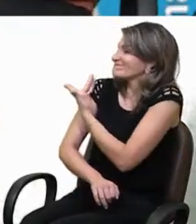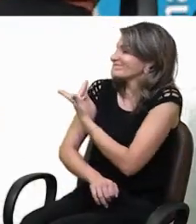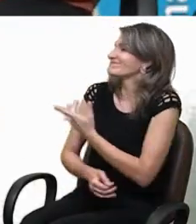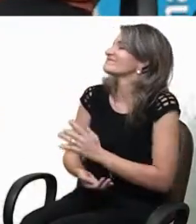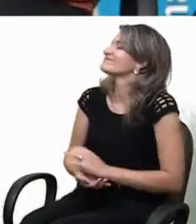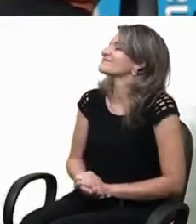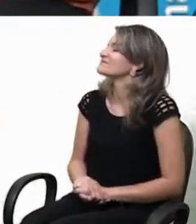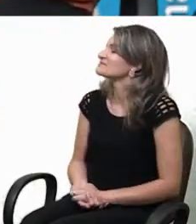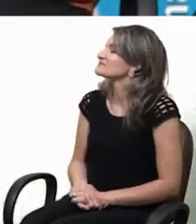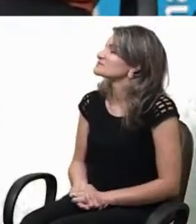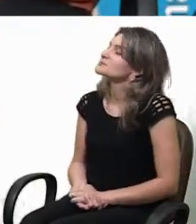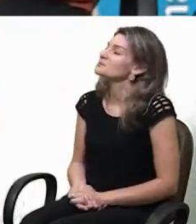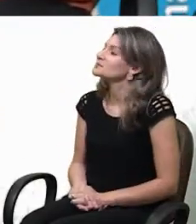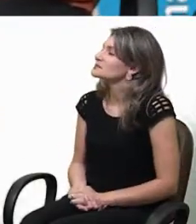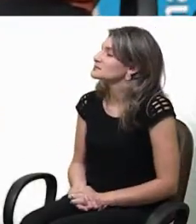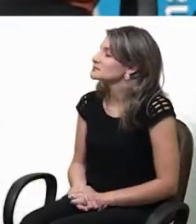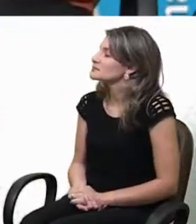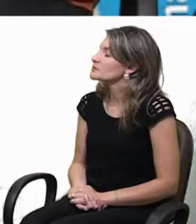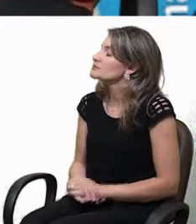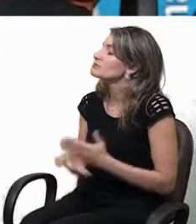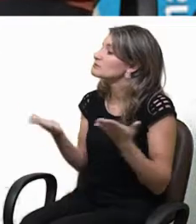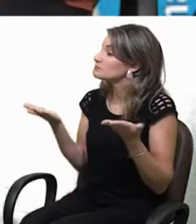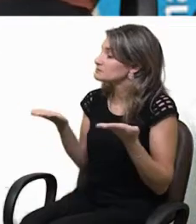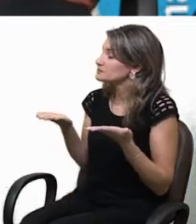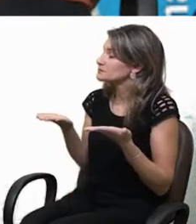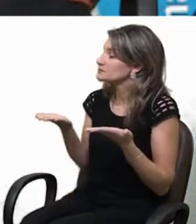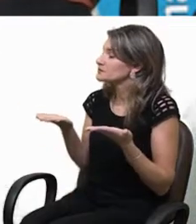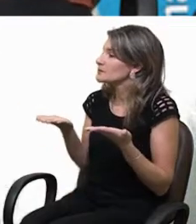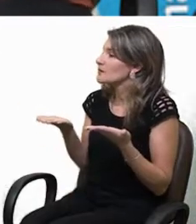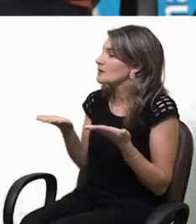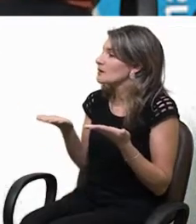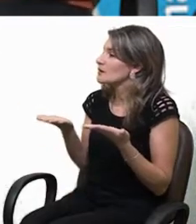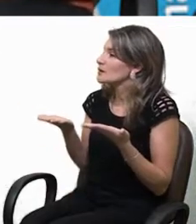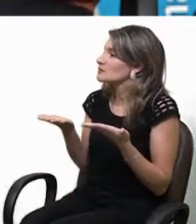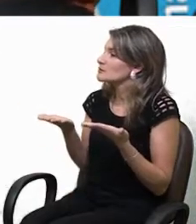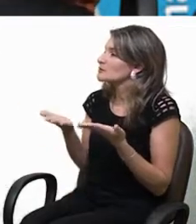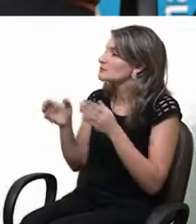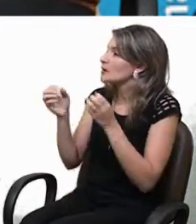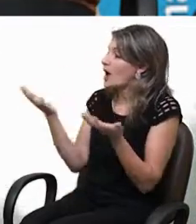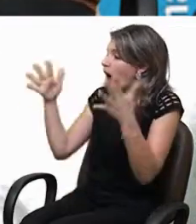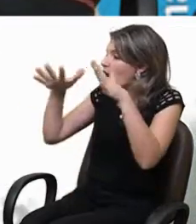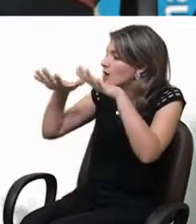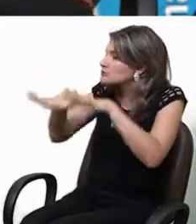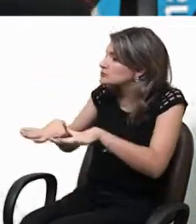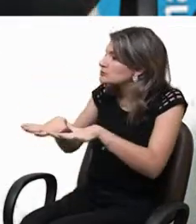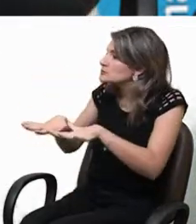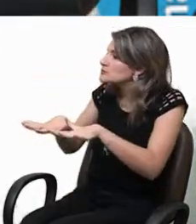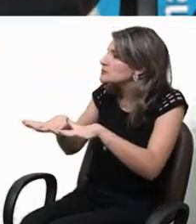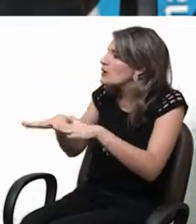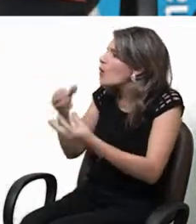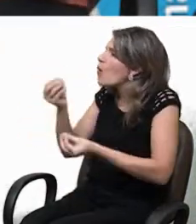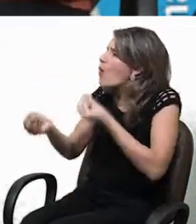Nossa, que coisa interessante. Até emocionante, né, eu diria.